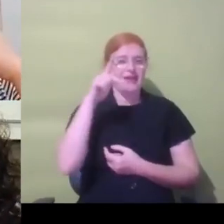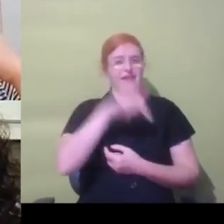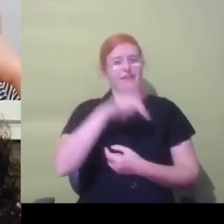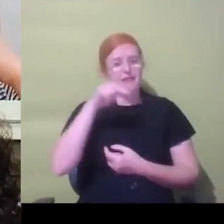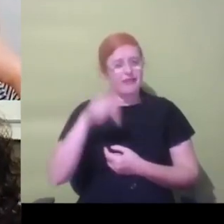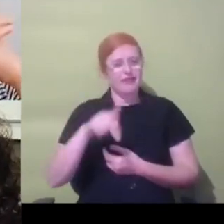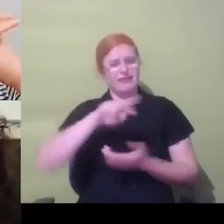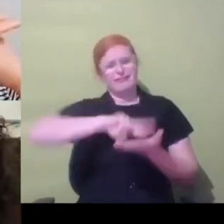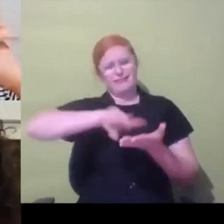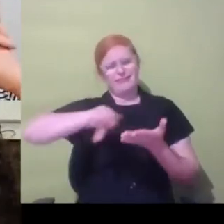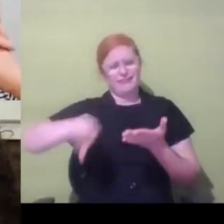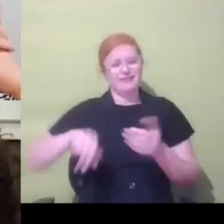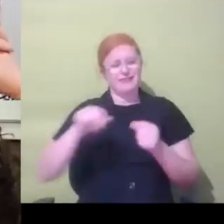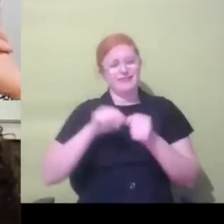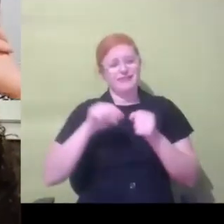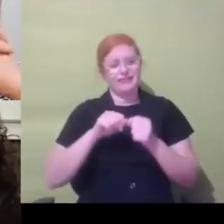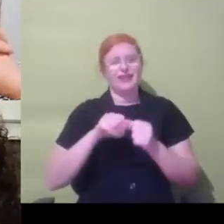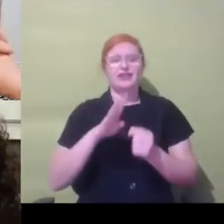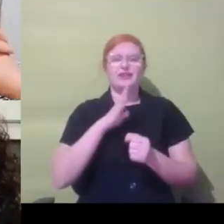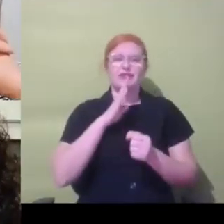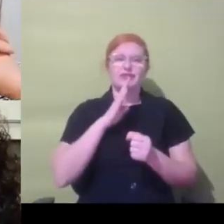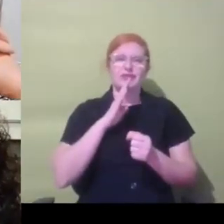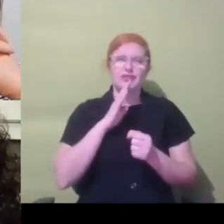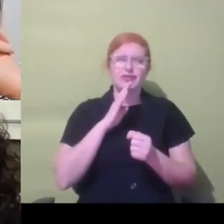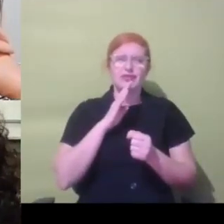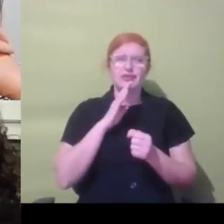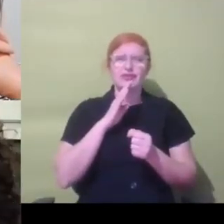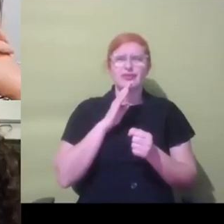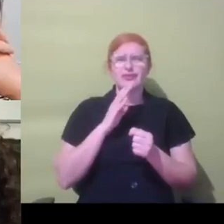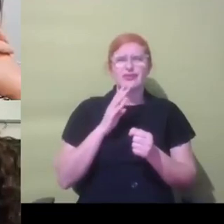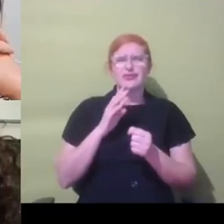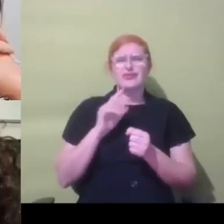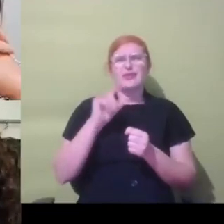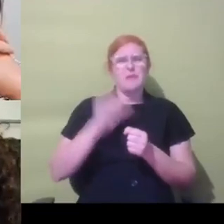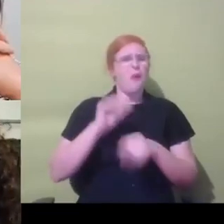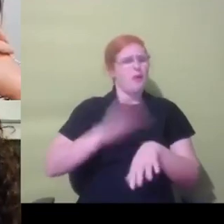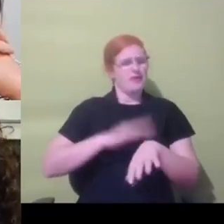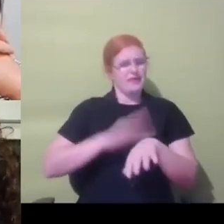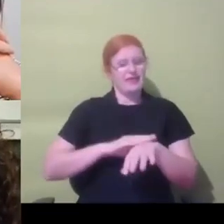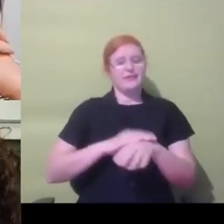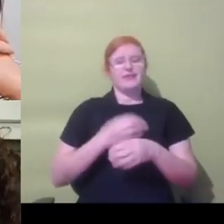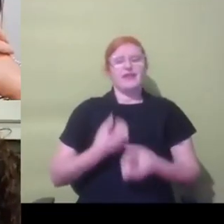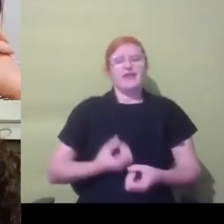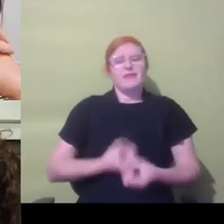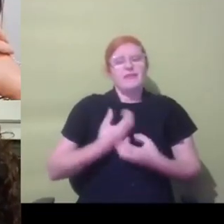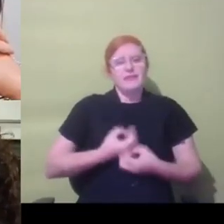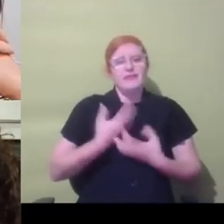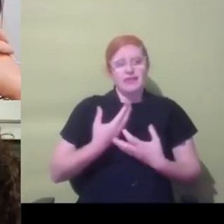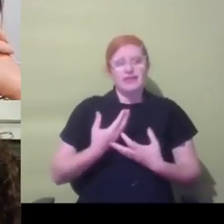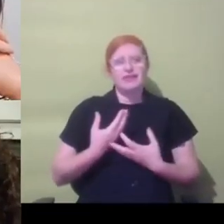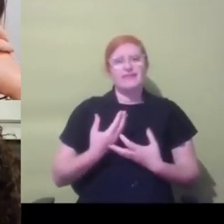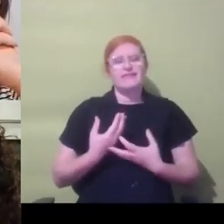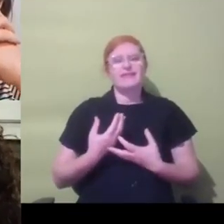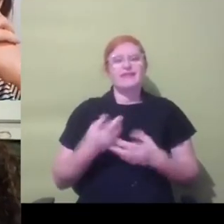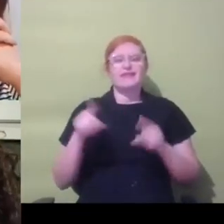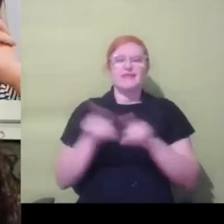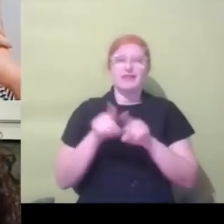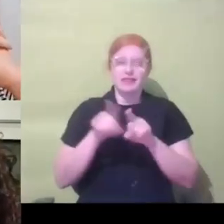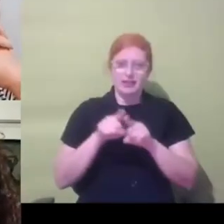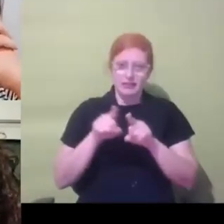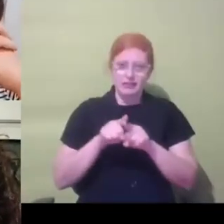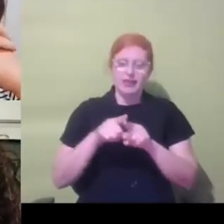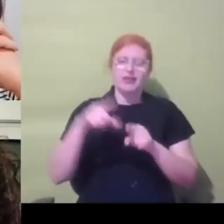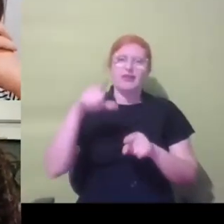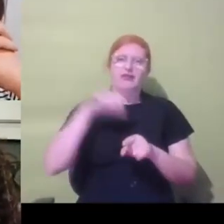faz, e que eu conheci recentemente. E é muito legal trazer a poesia, porque a poesia vai estar também aí